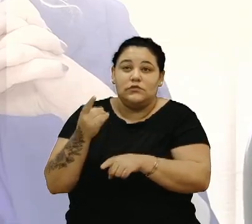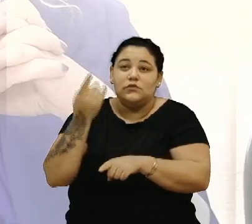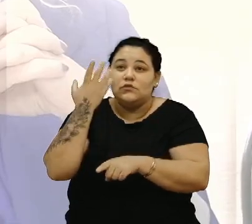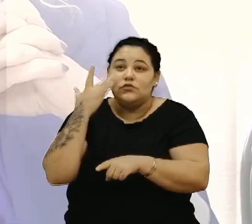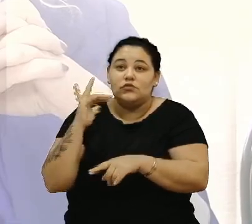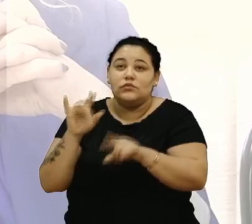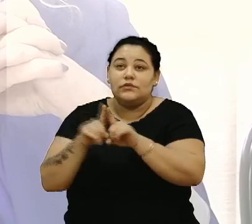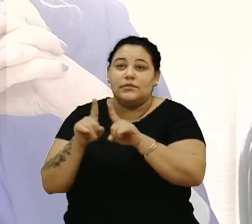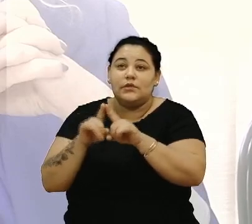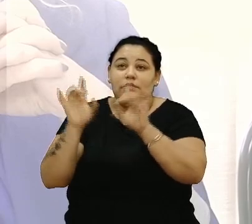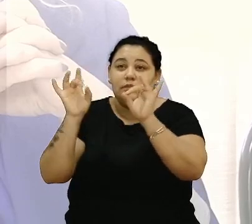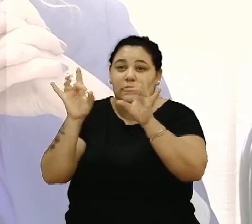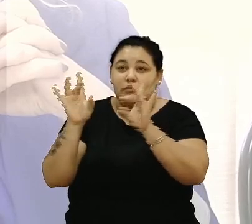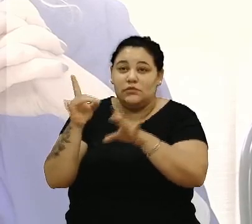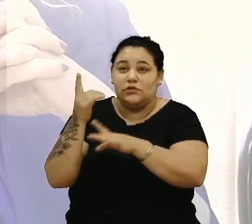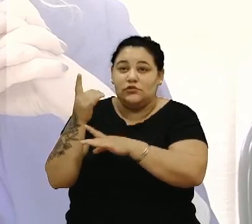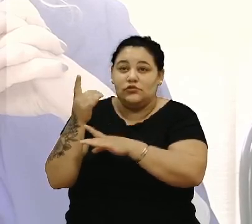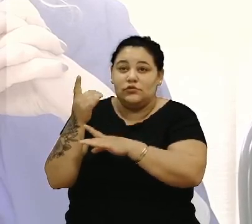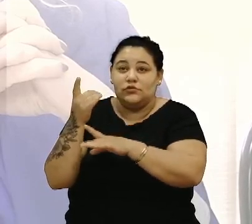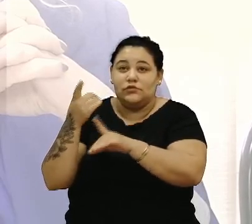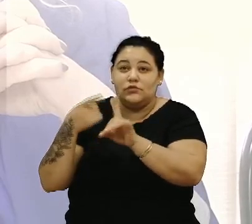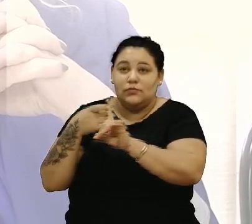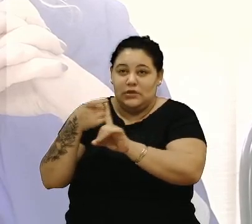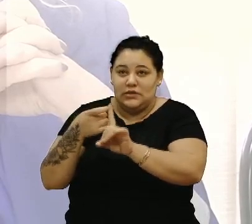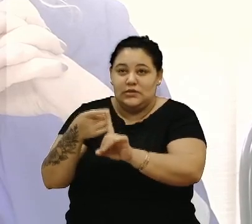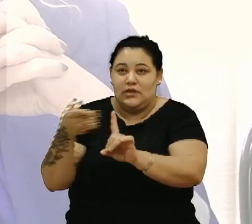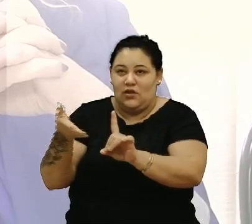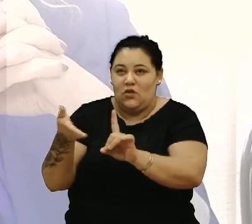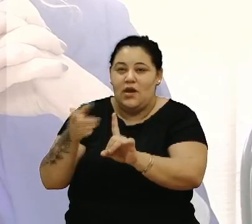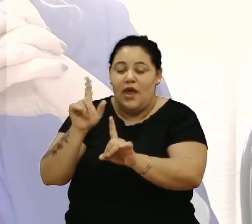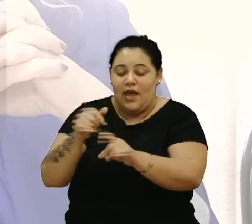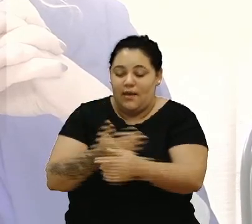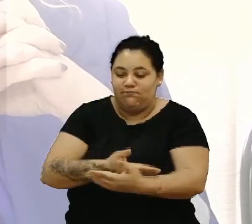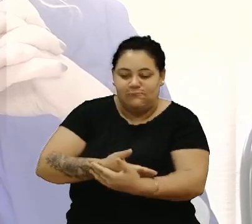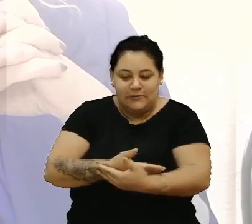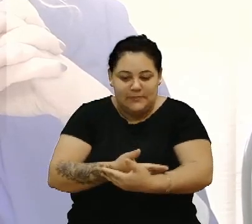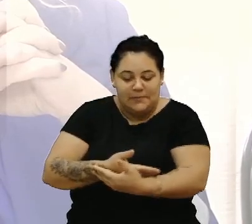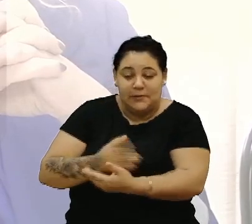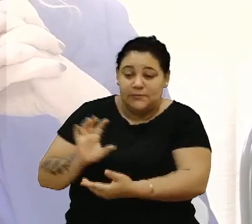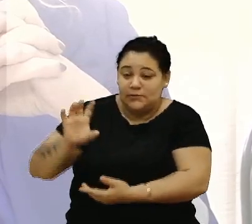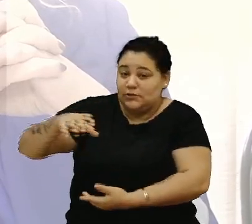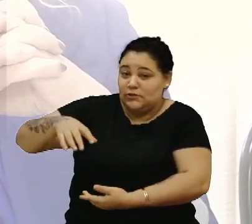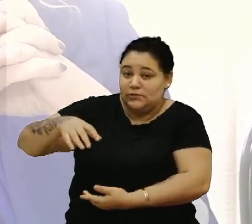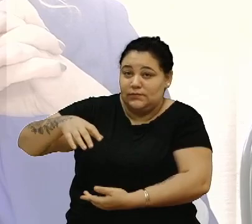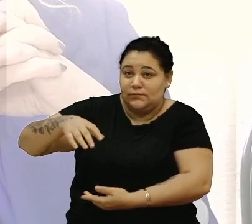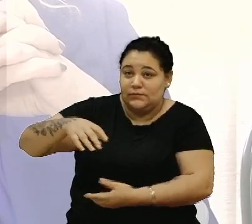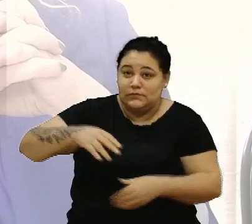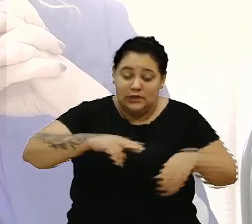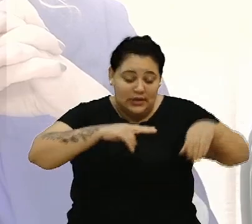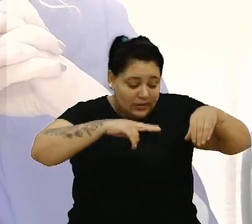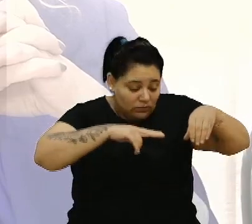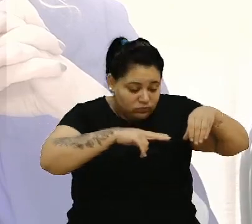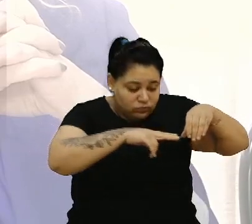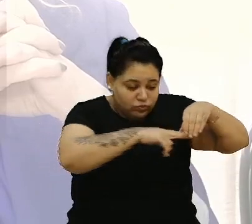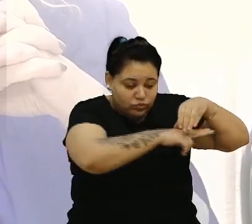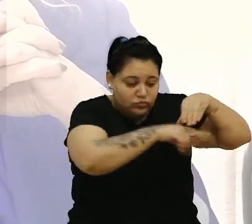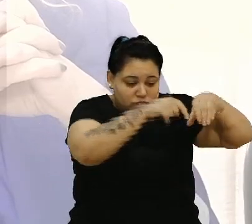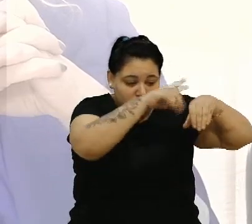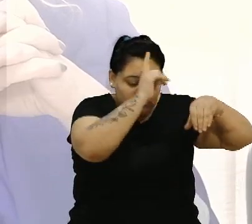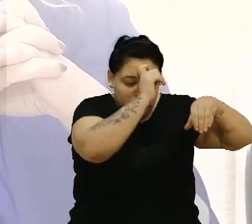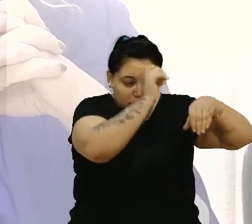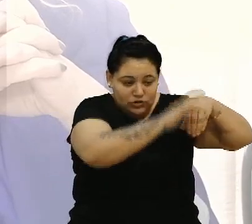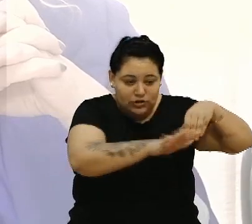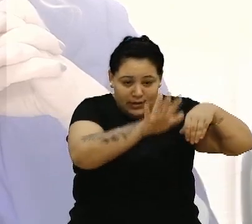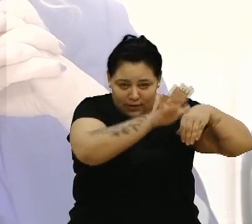especialmente nos últimos meses, é o materno-infantil. A ressonância magnética do geral também,